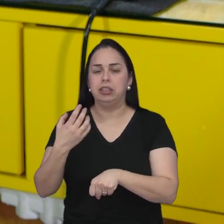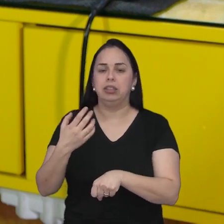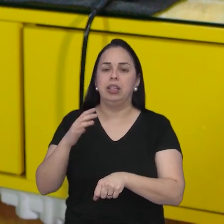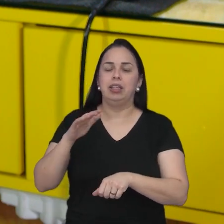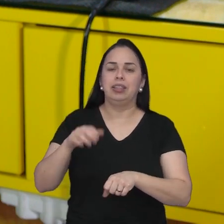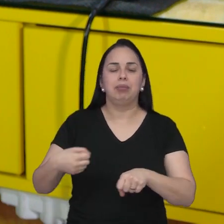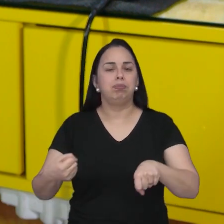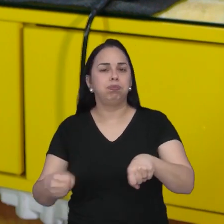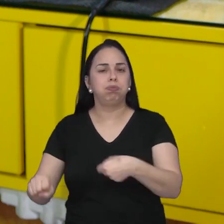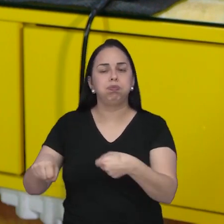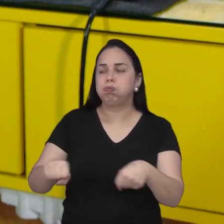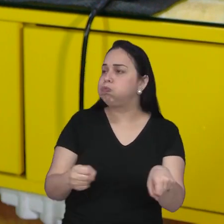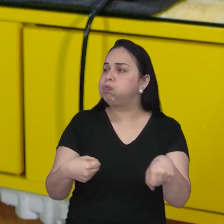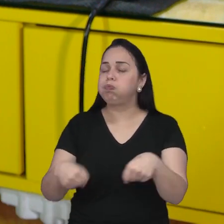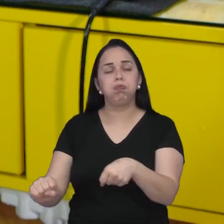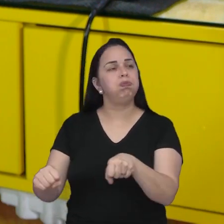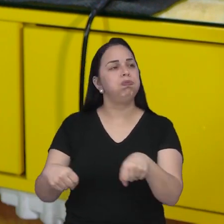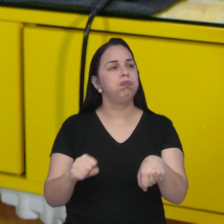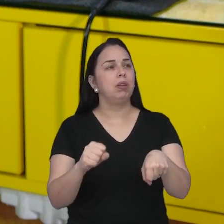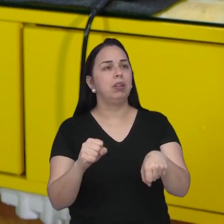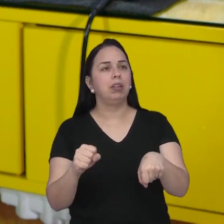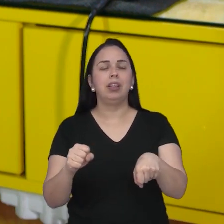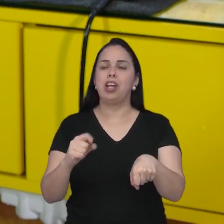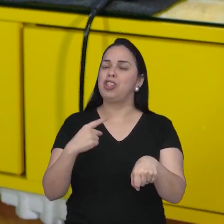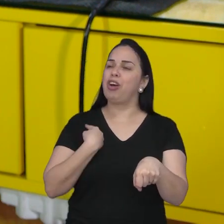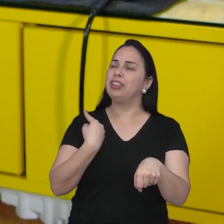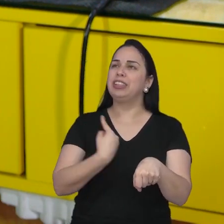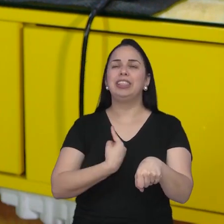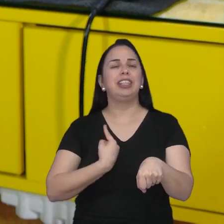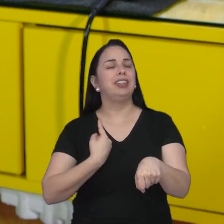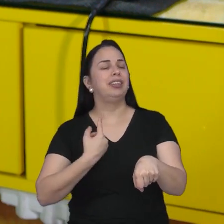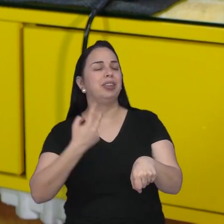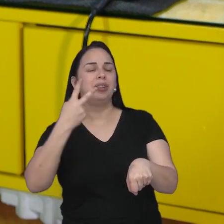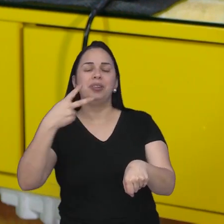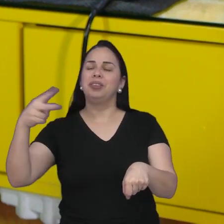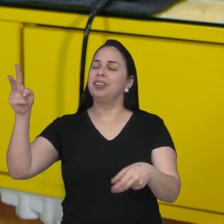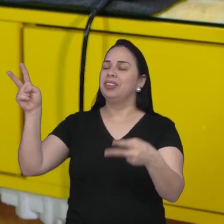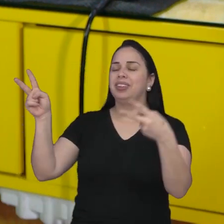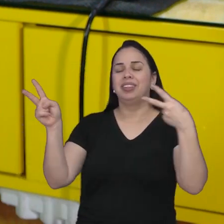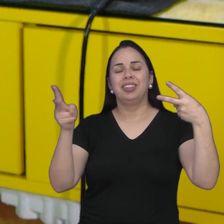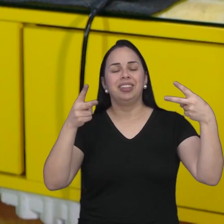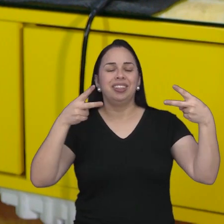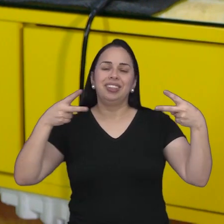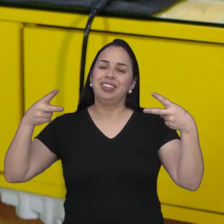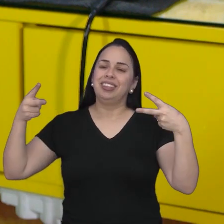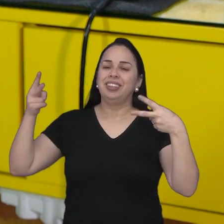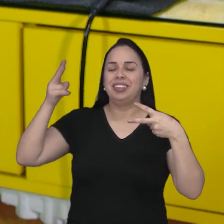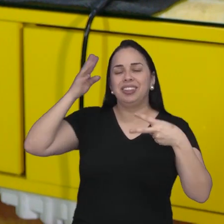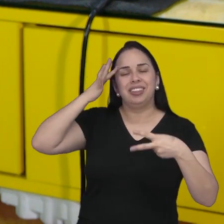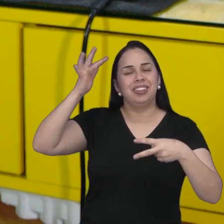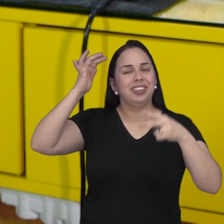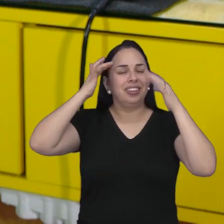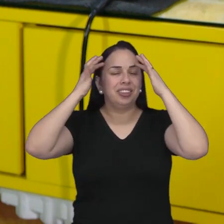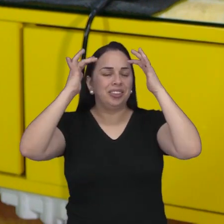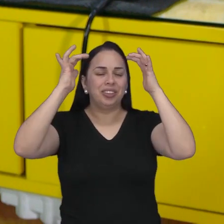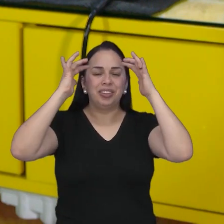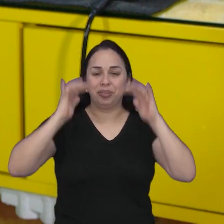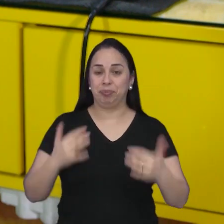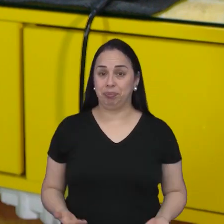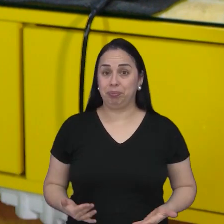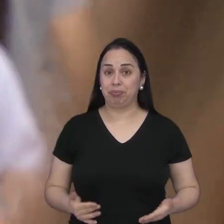querendo ou não querendo, quando a gente está na estrada andando de moto, cara, é só a gente, só o vento, só os nossos pensamentos ali dentro